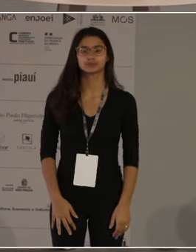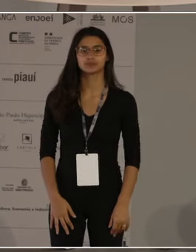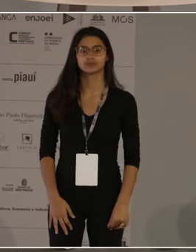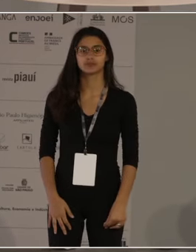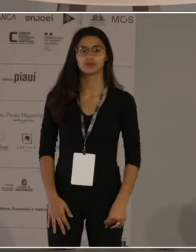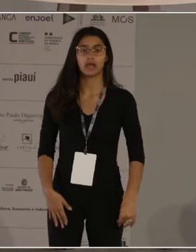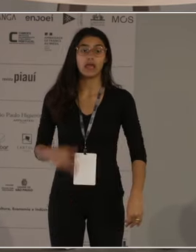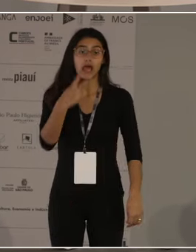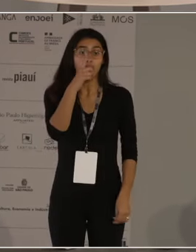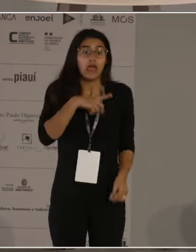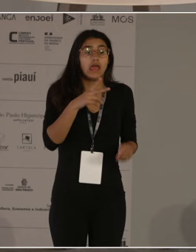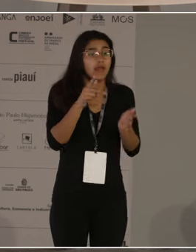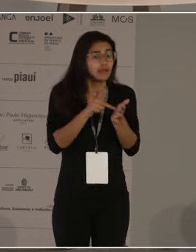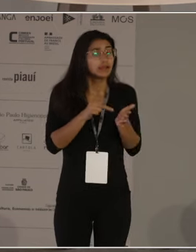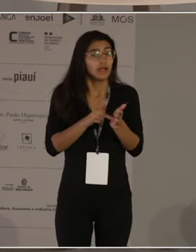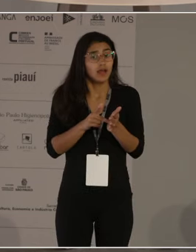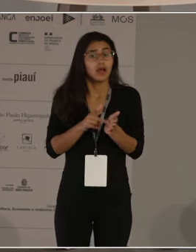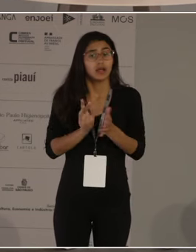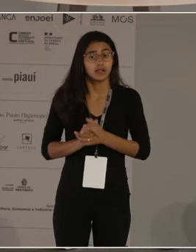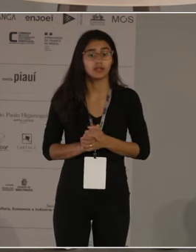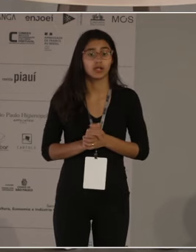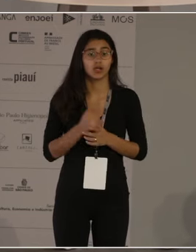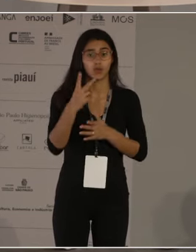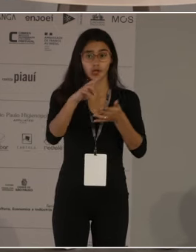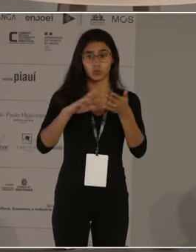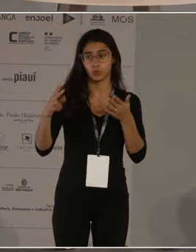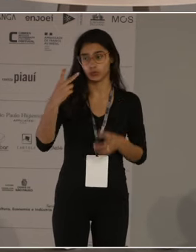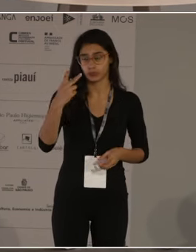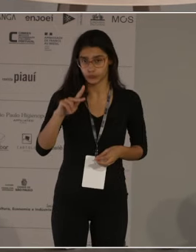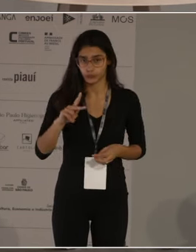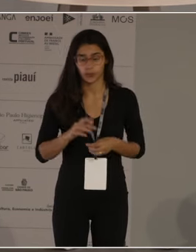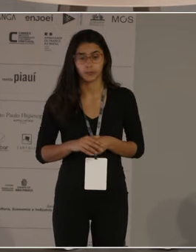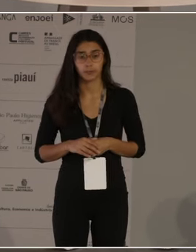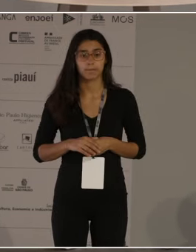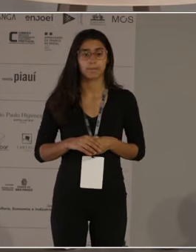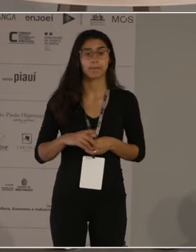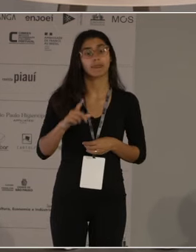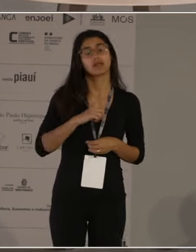Eu acho que você tem razão na sua leitura, né? Assim,